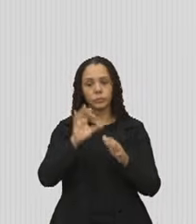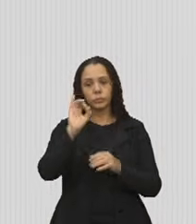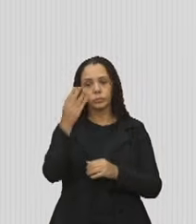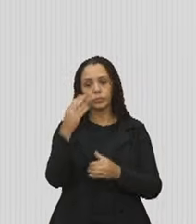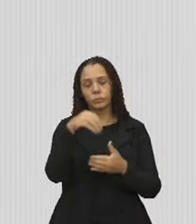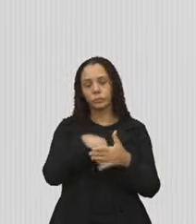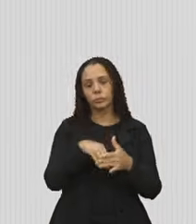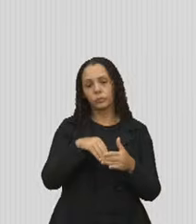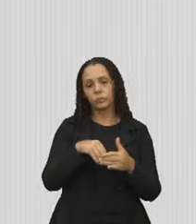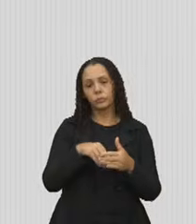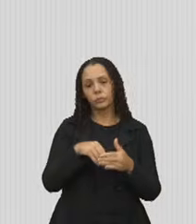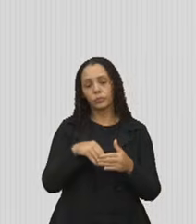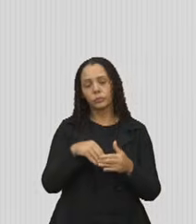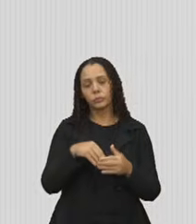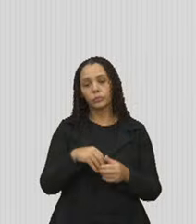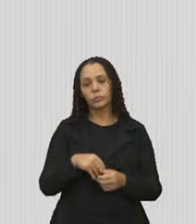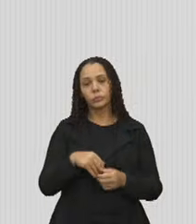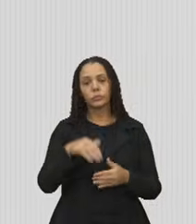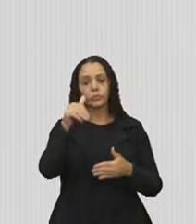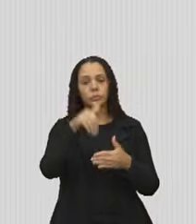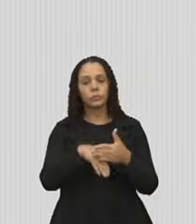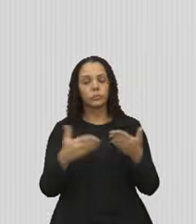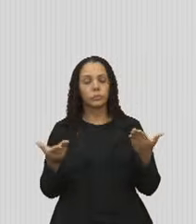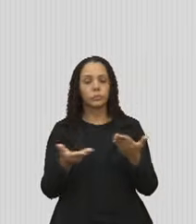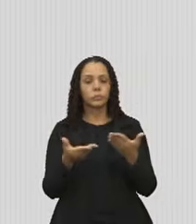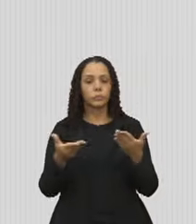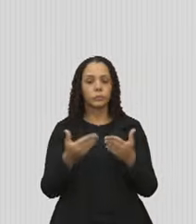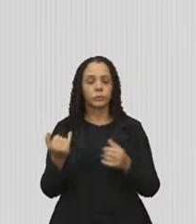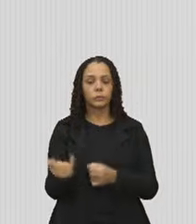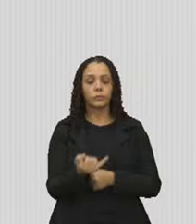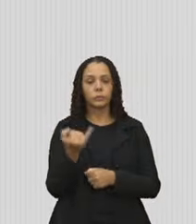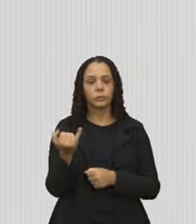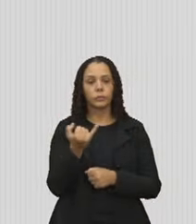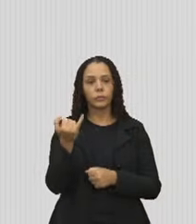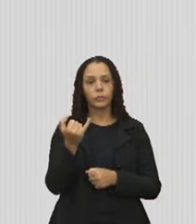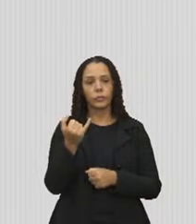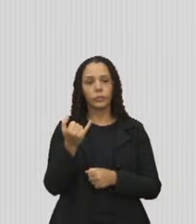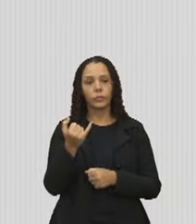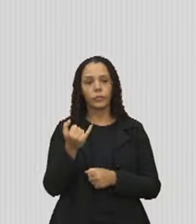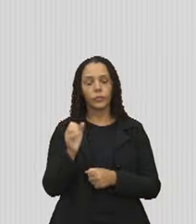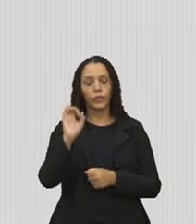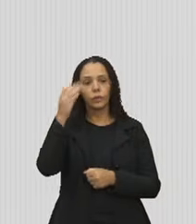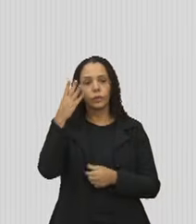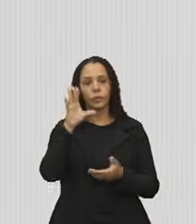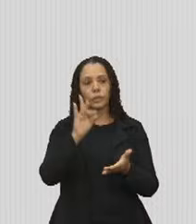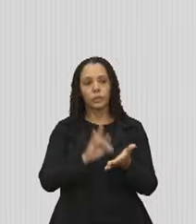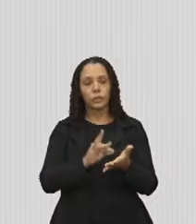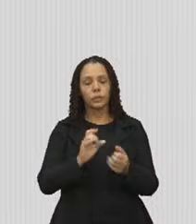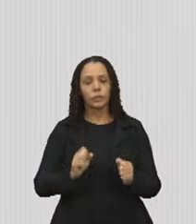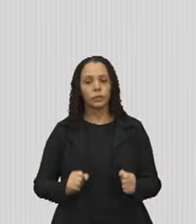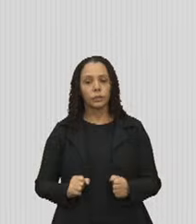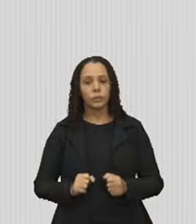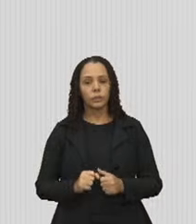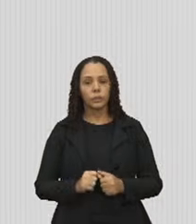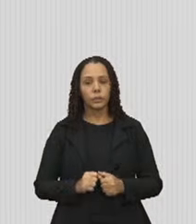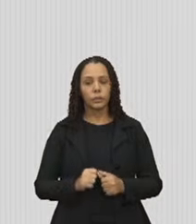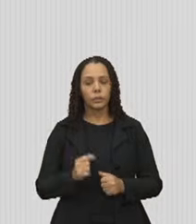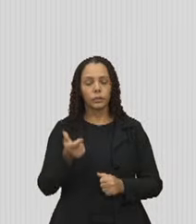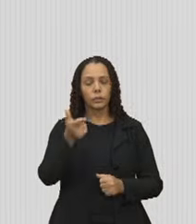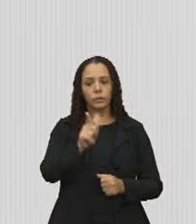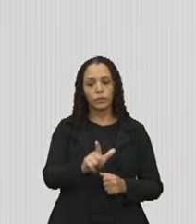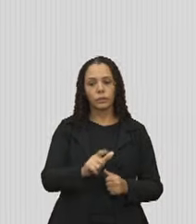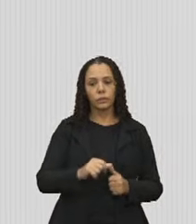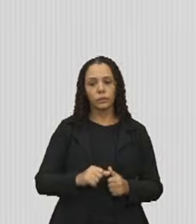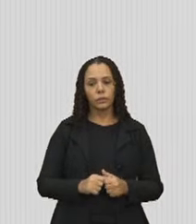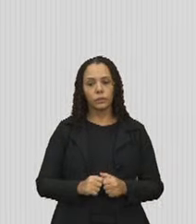para que o que nós estamos votando hoje, de grande importância, seja validado. Próximo slide, por